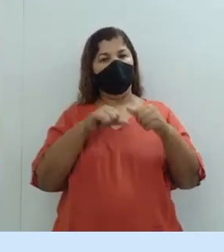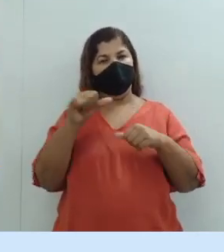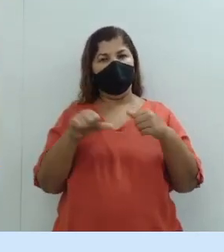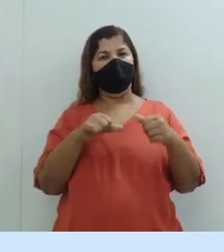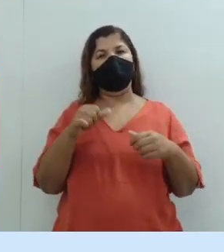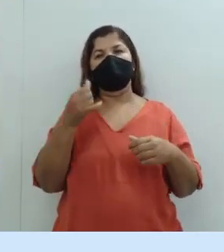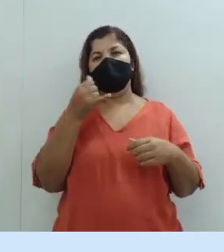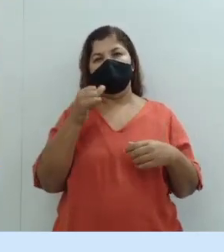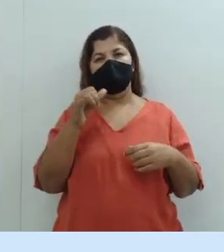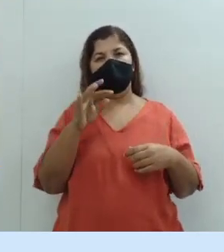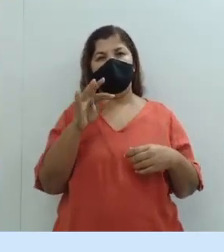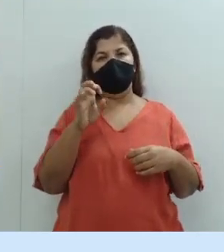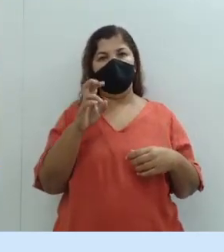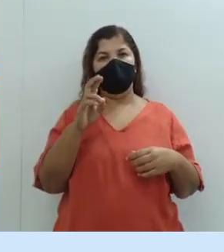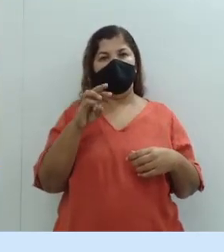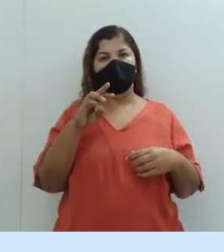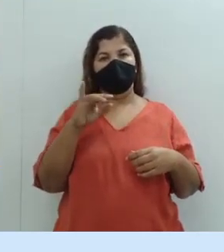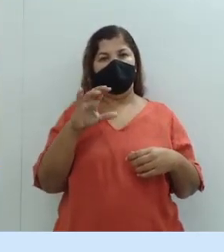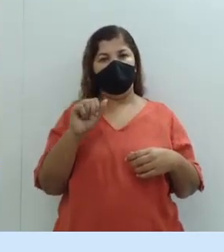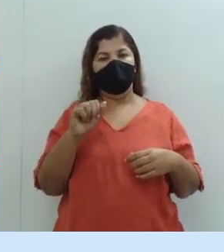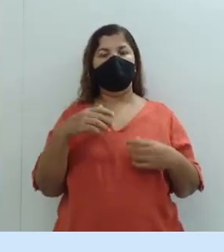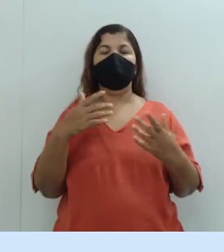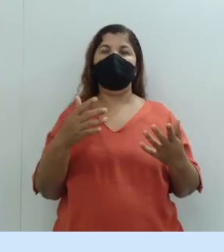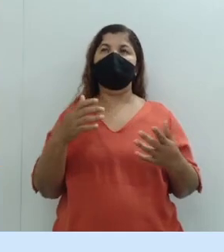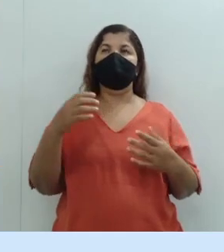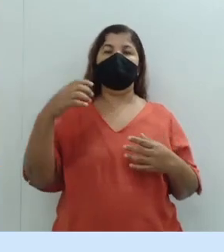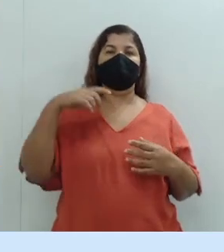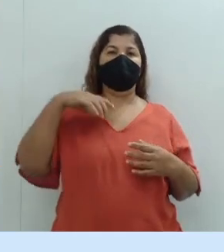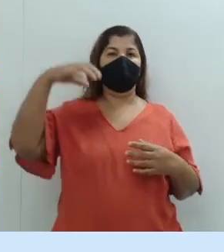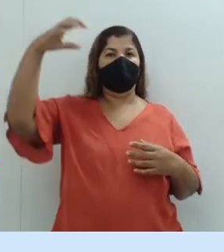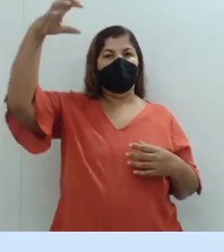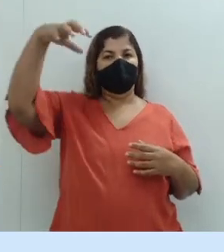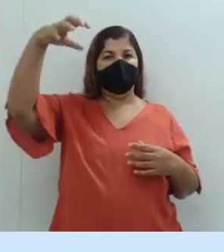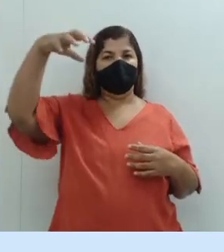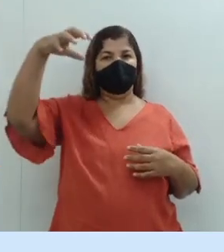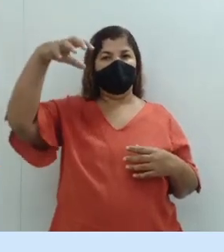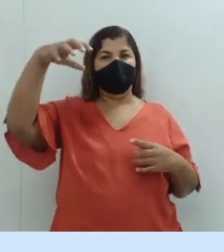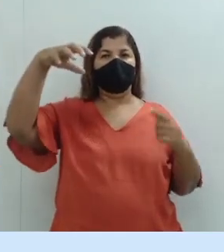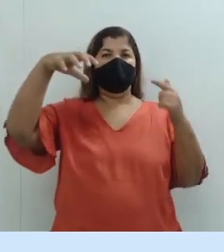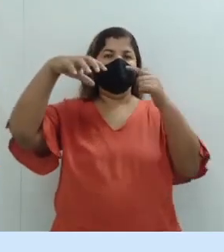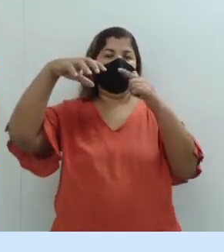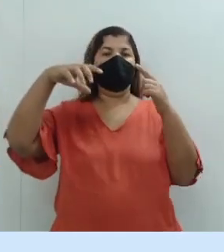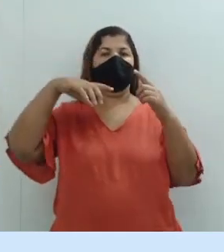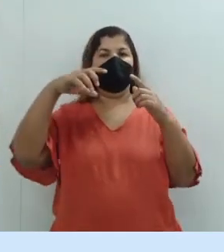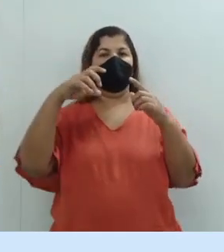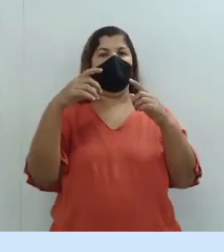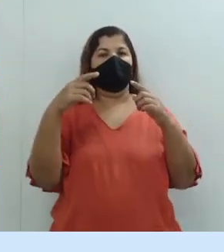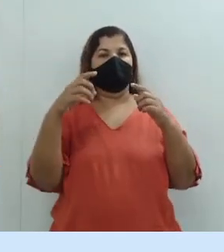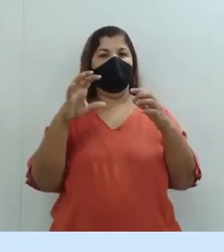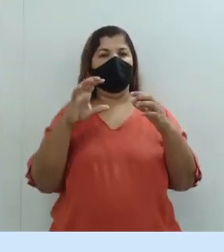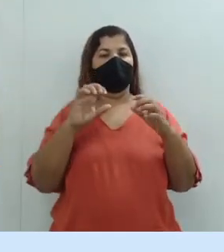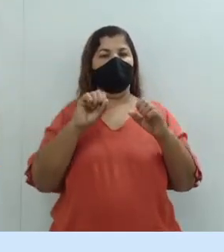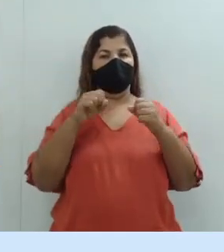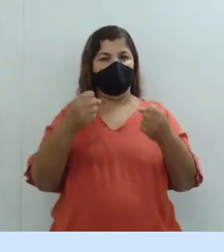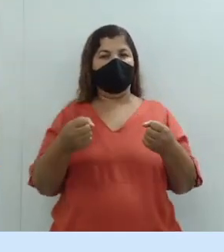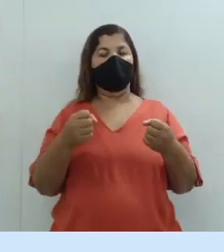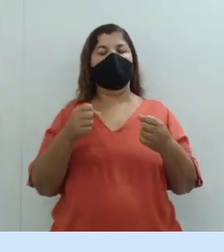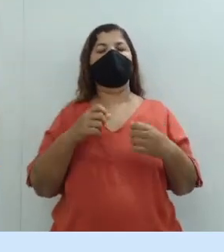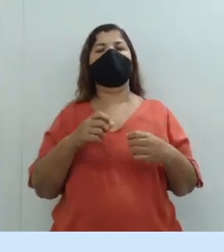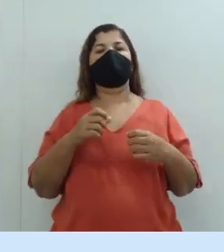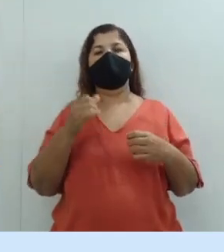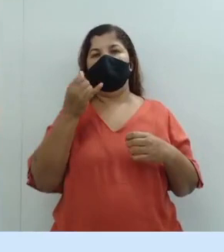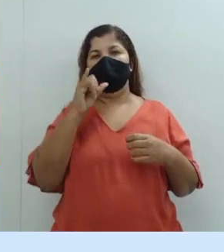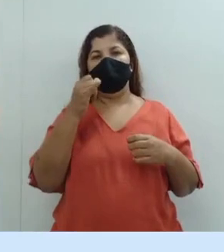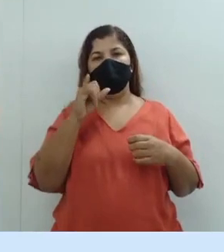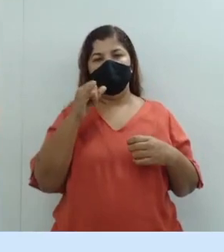Exemplo disso é quando você tem lá no seu chuveiro elétrico, você tem uma chamada resistência elétrica, né? Que muitas vezes queima essa resistência, aí